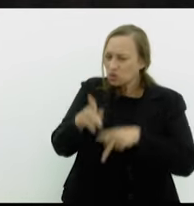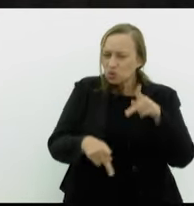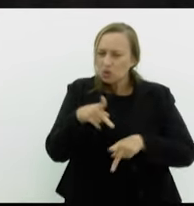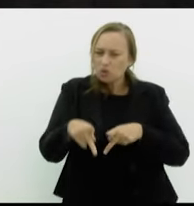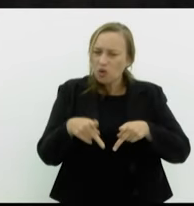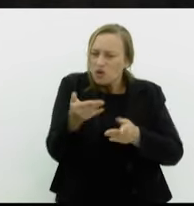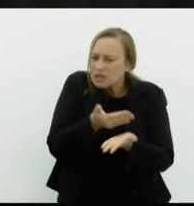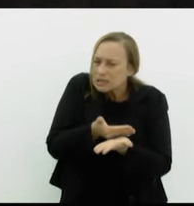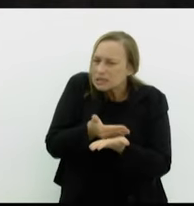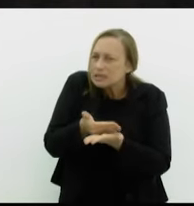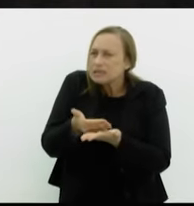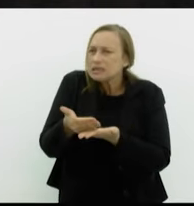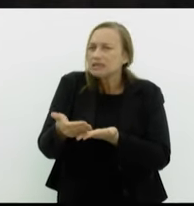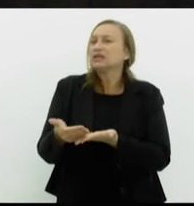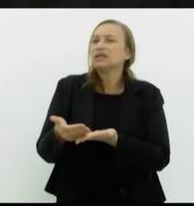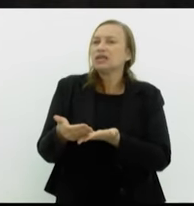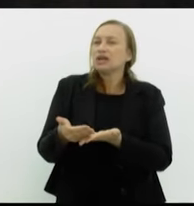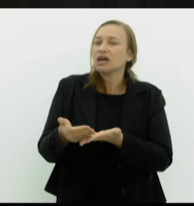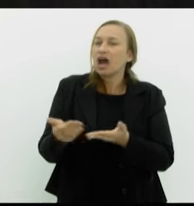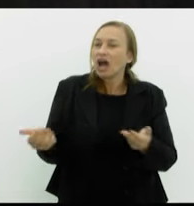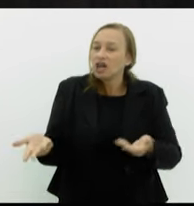começa a participar.